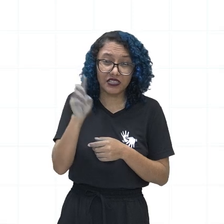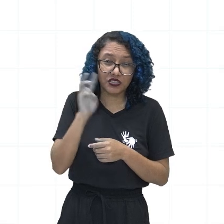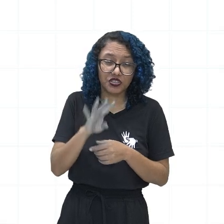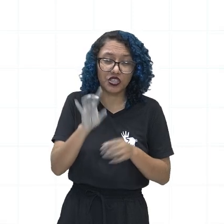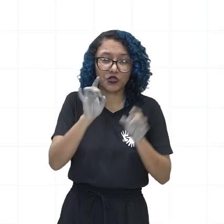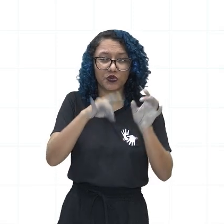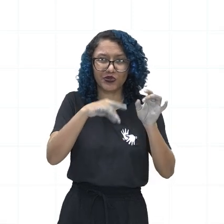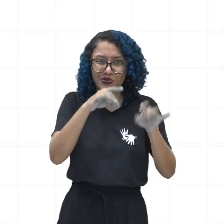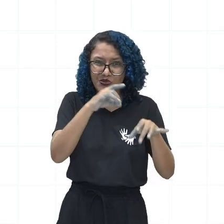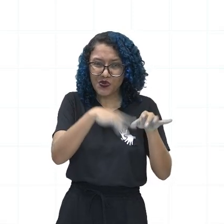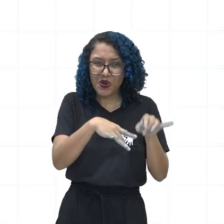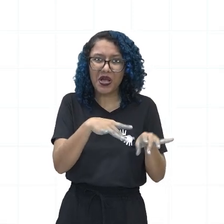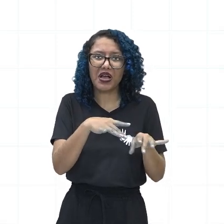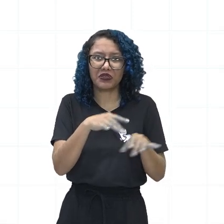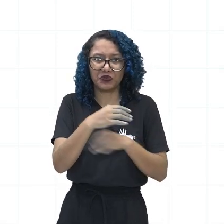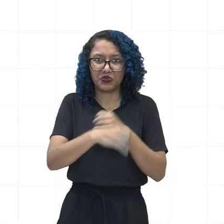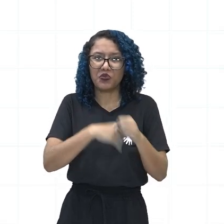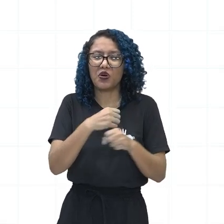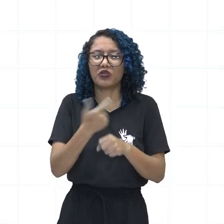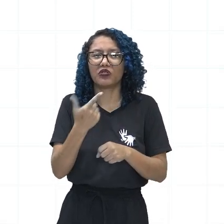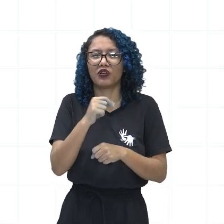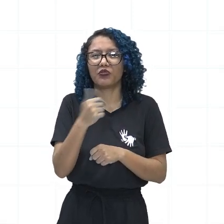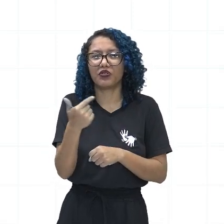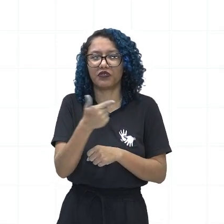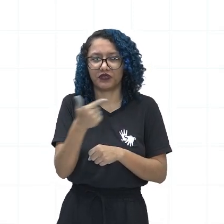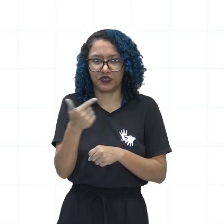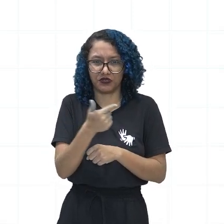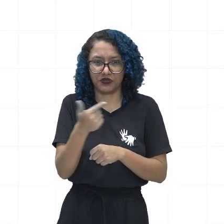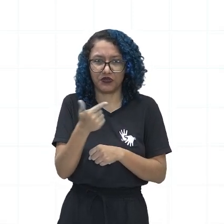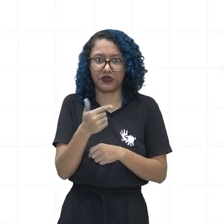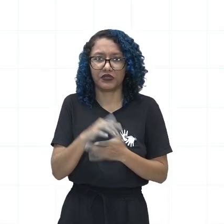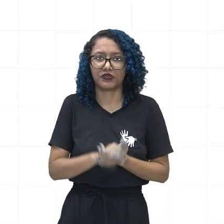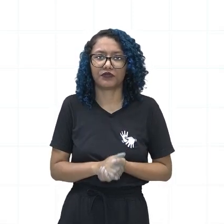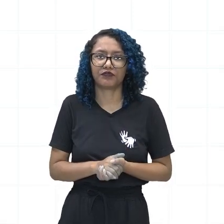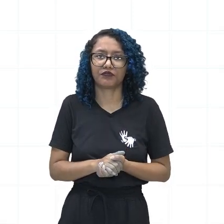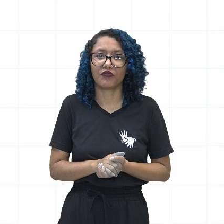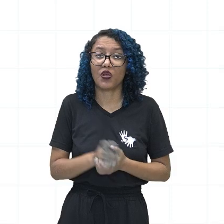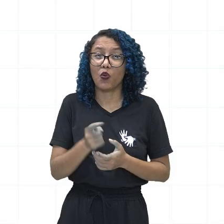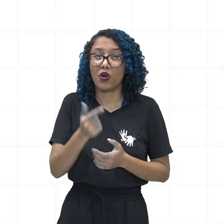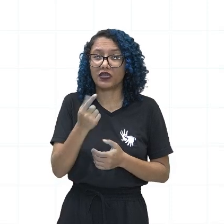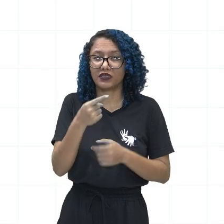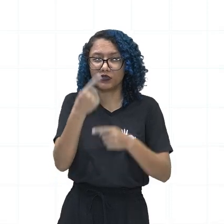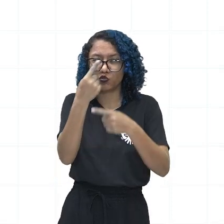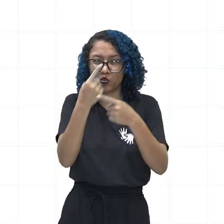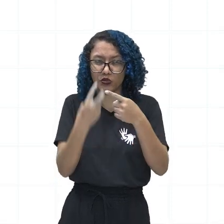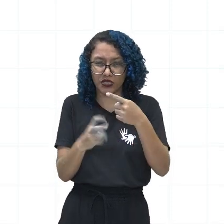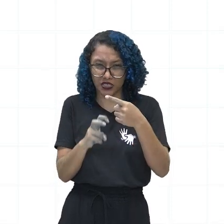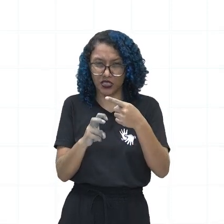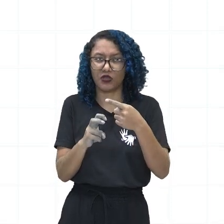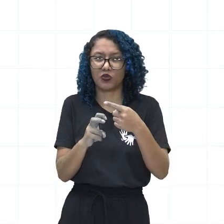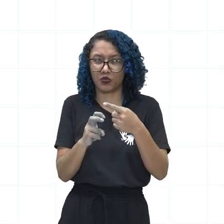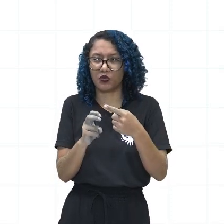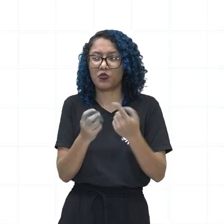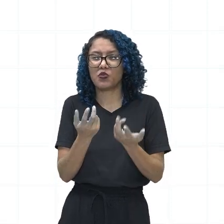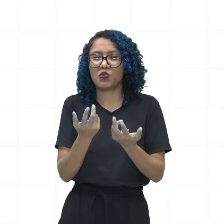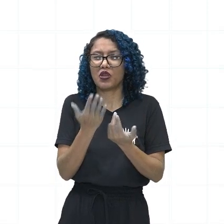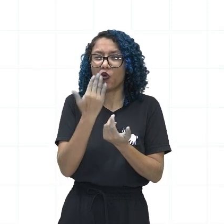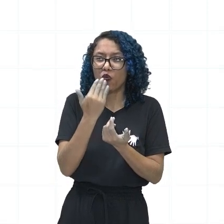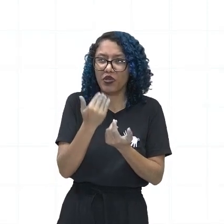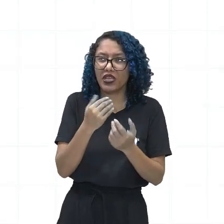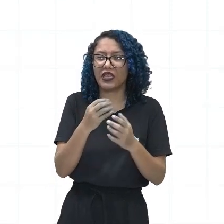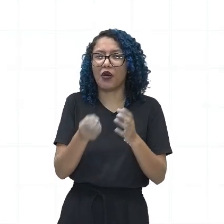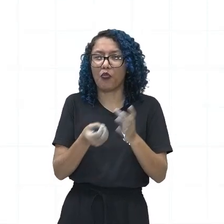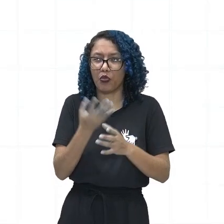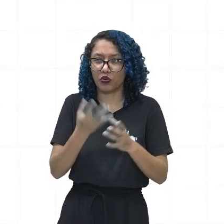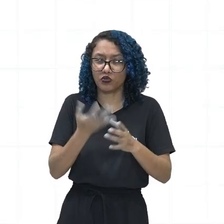de 2022, e o número é quase 1/5 de tudo que é produzido no mundo. Então é muita comida